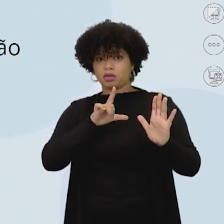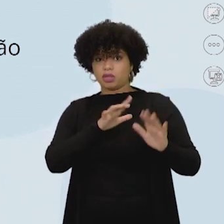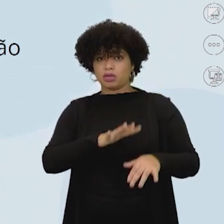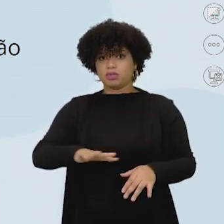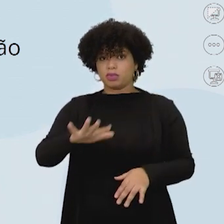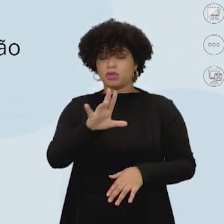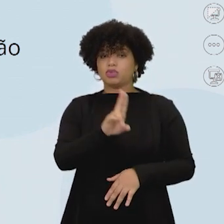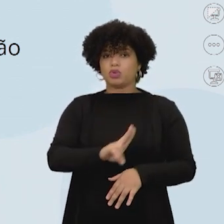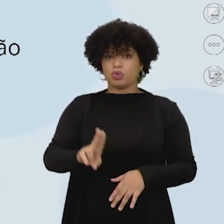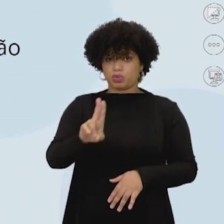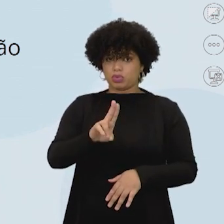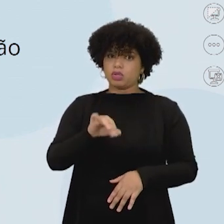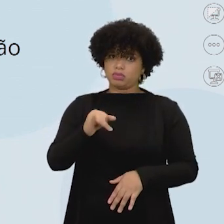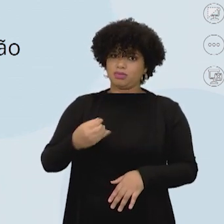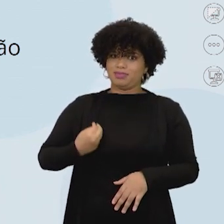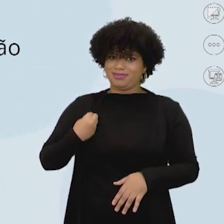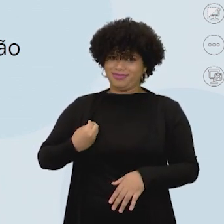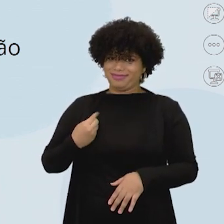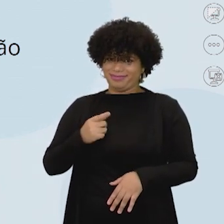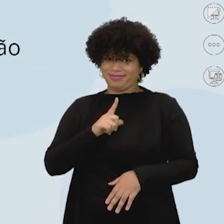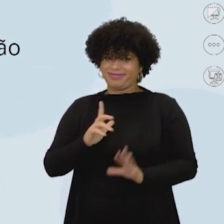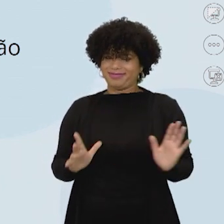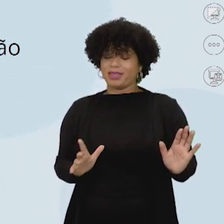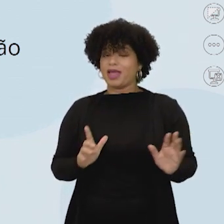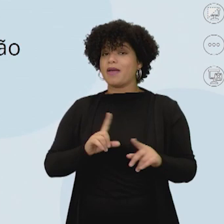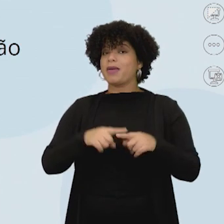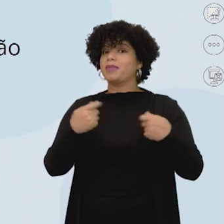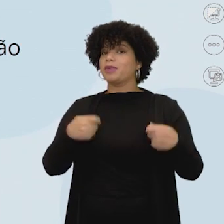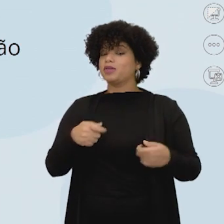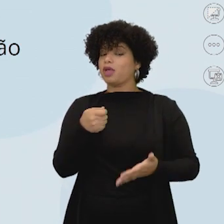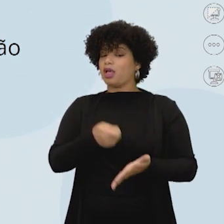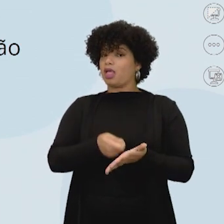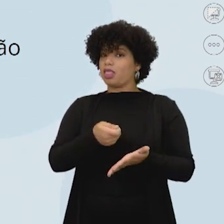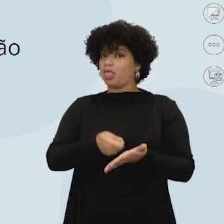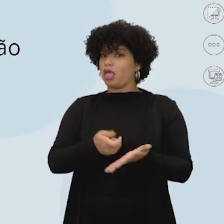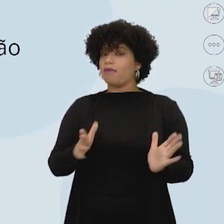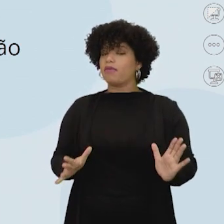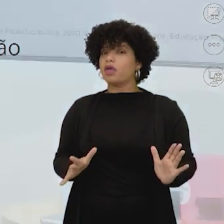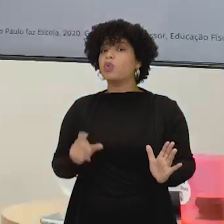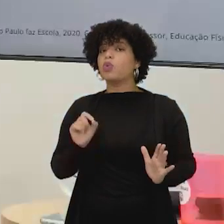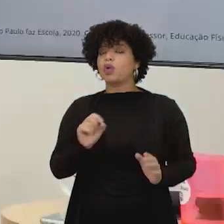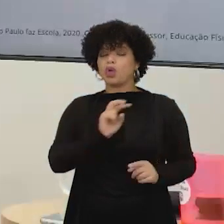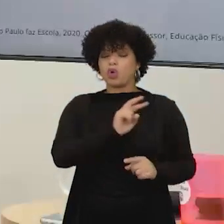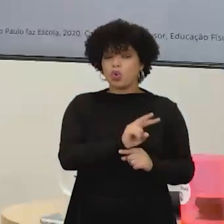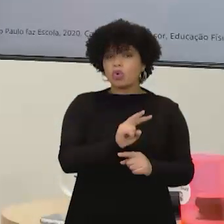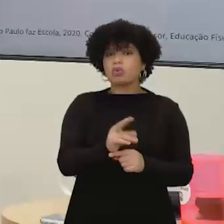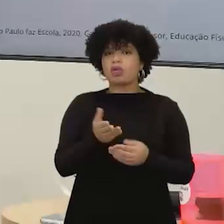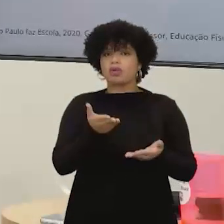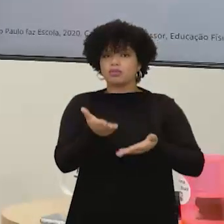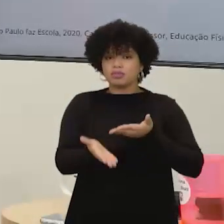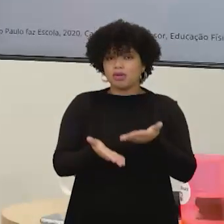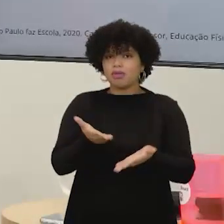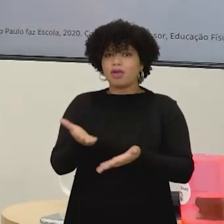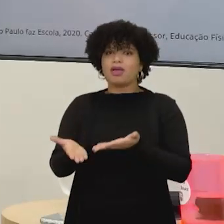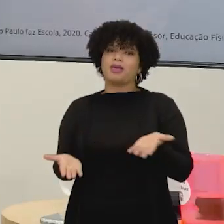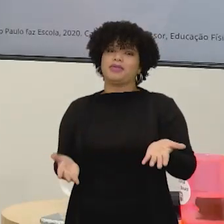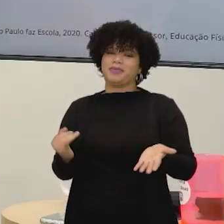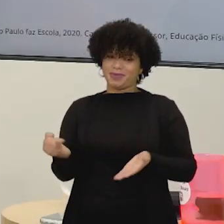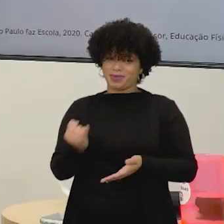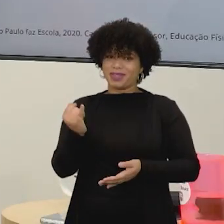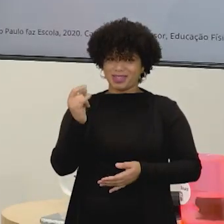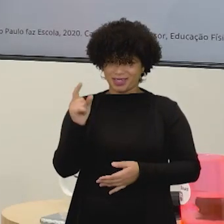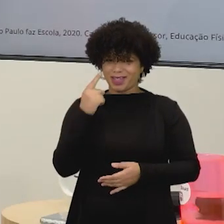eles existem ali, mas também tem que cumprir com seus deveres de cuidar e etc. Ok, pessoal? Então, são